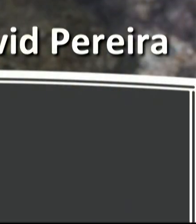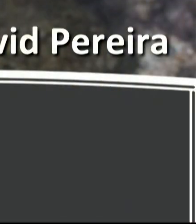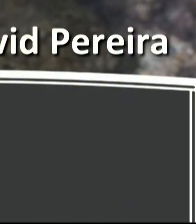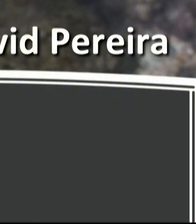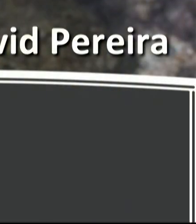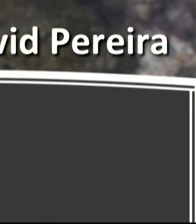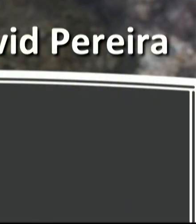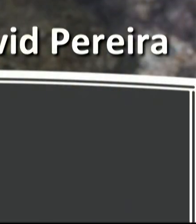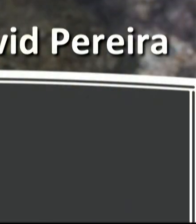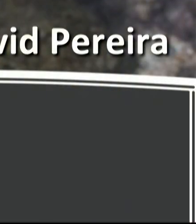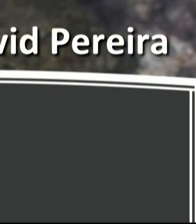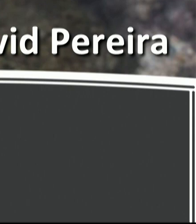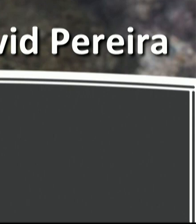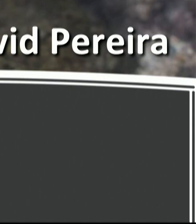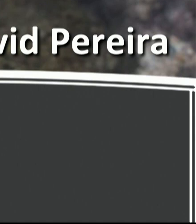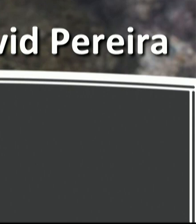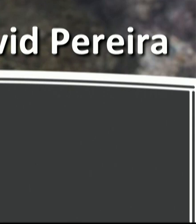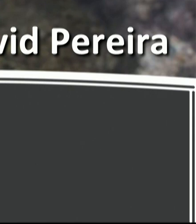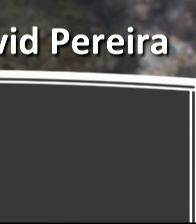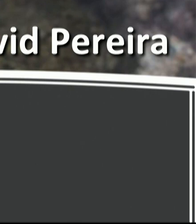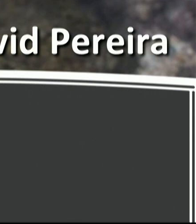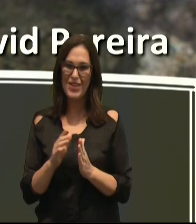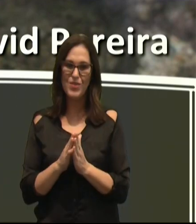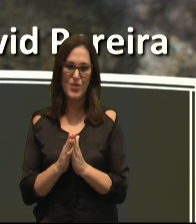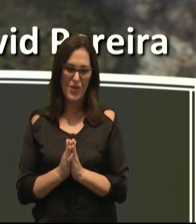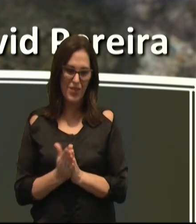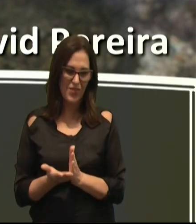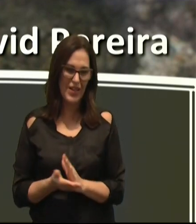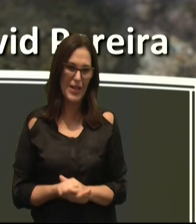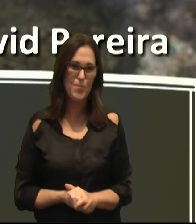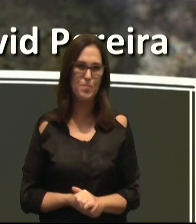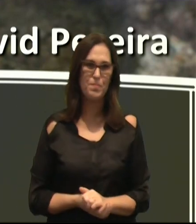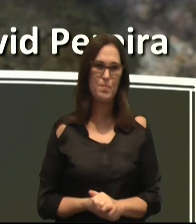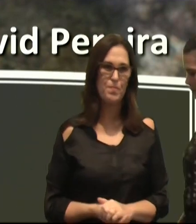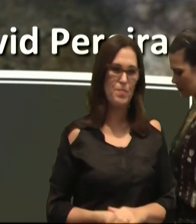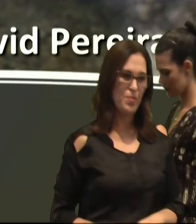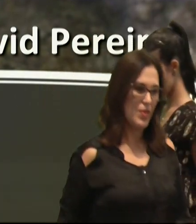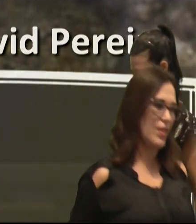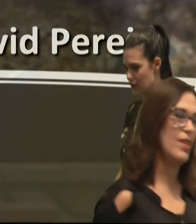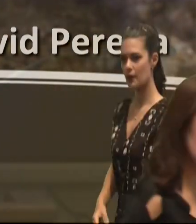Convido você a que abra a sua Bíblia ou acesse o texto